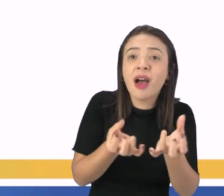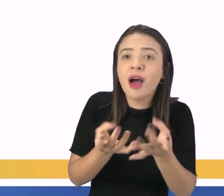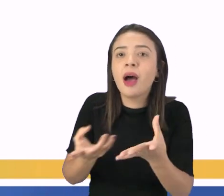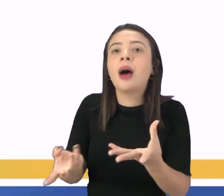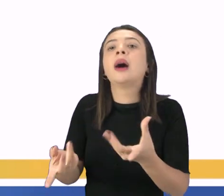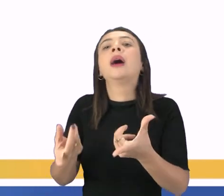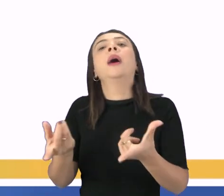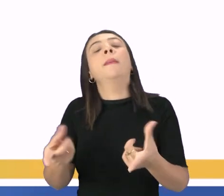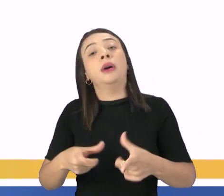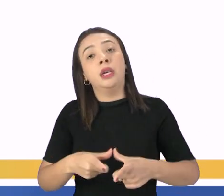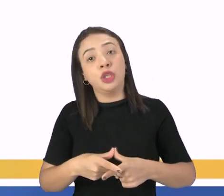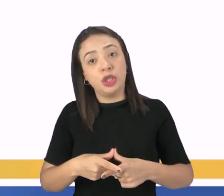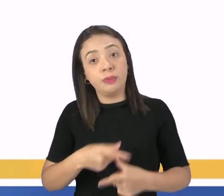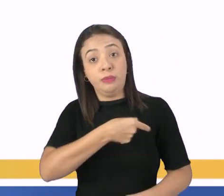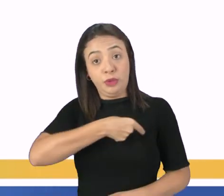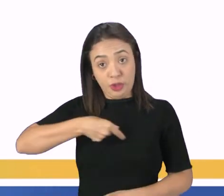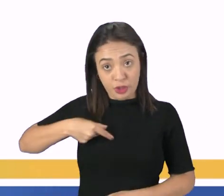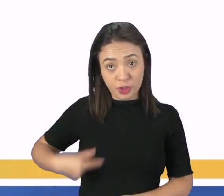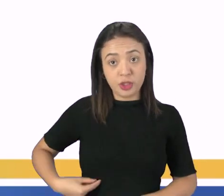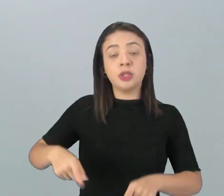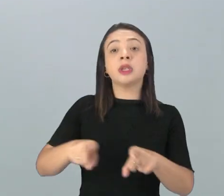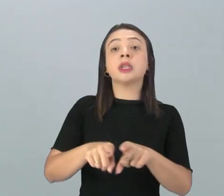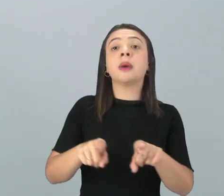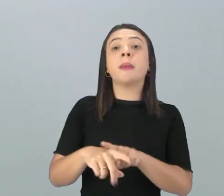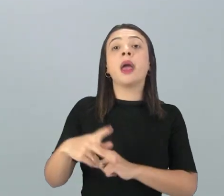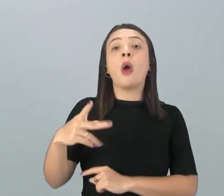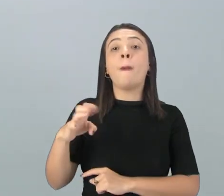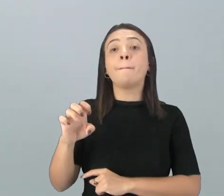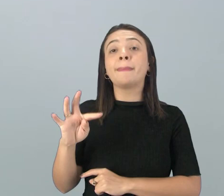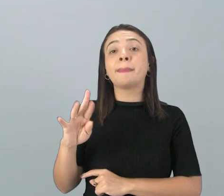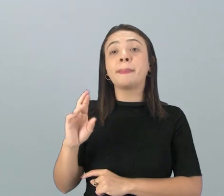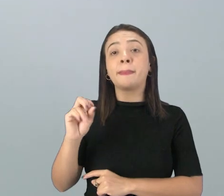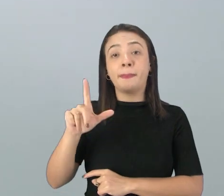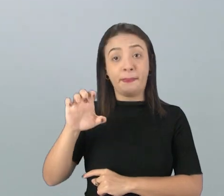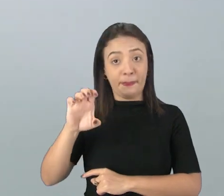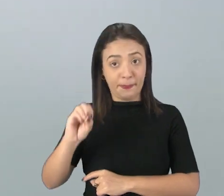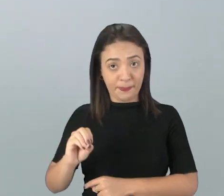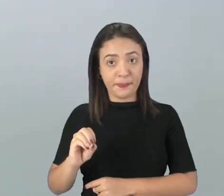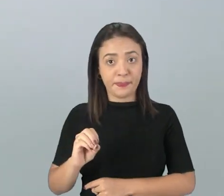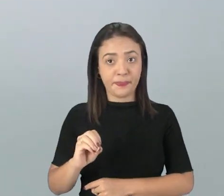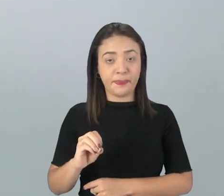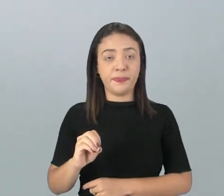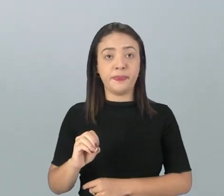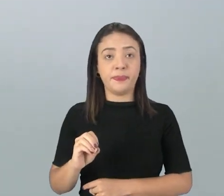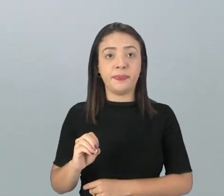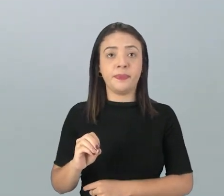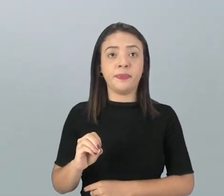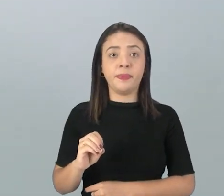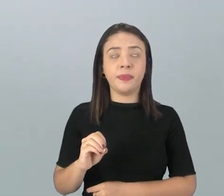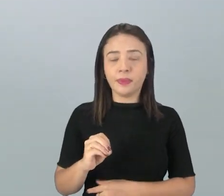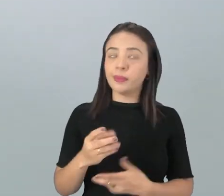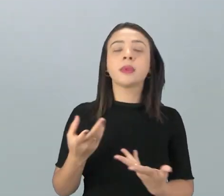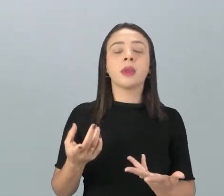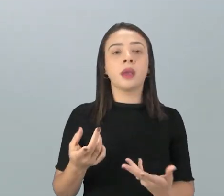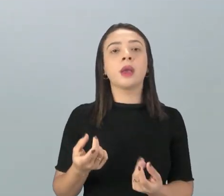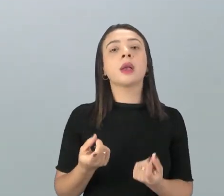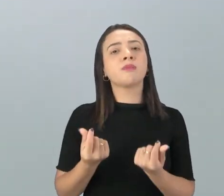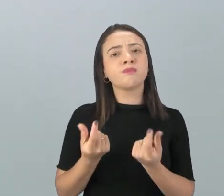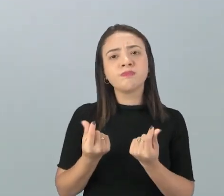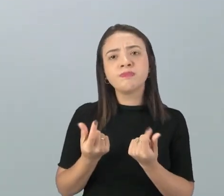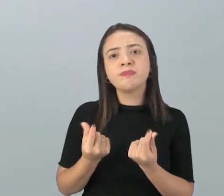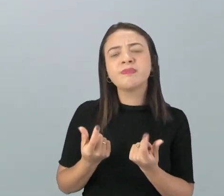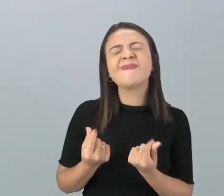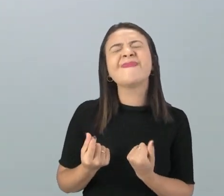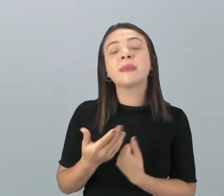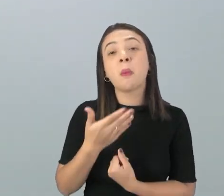China, além do petróleo também. Então é um recurso mineral que é uma fonte de recurso muito importante para